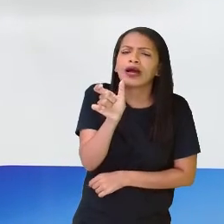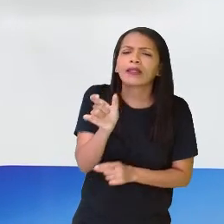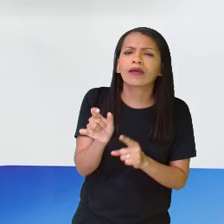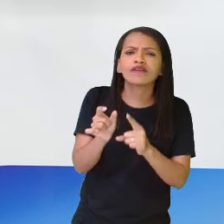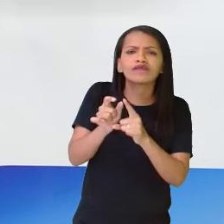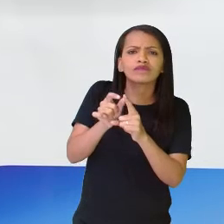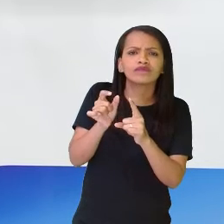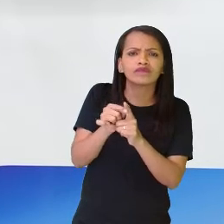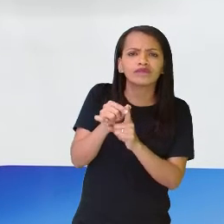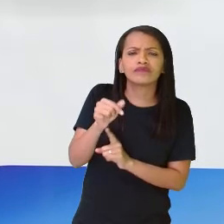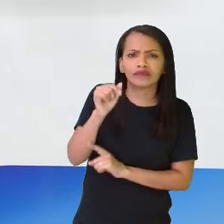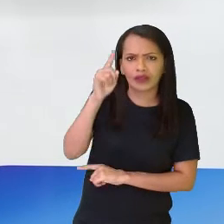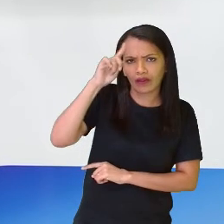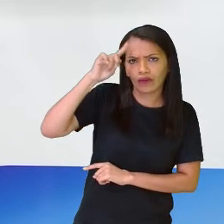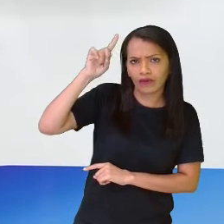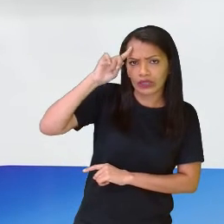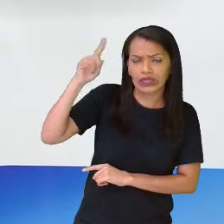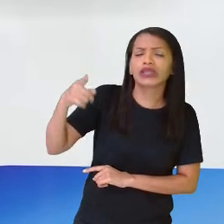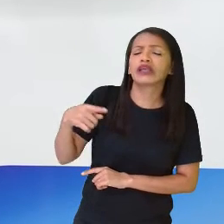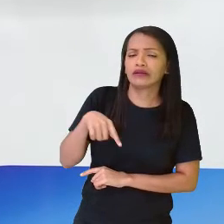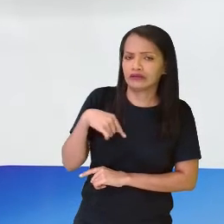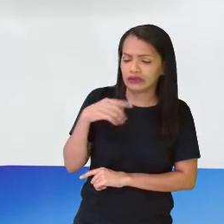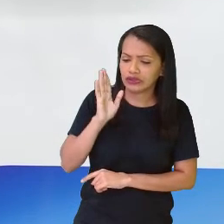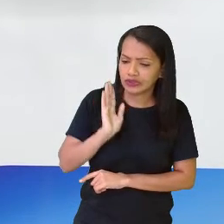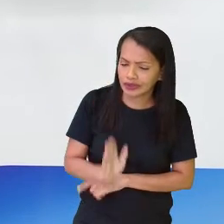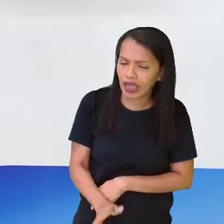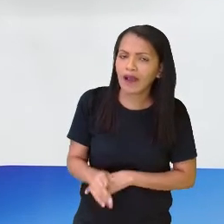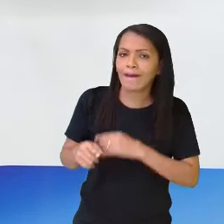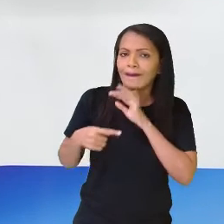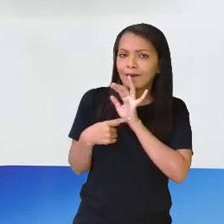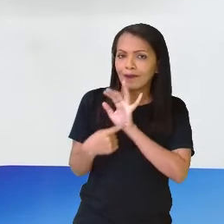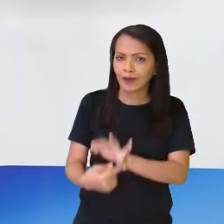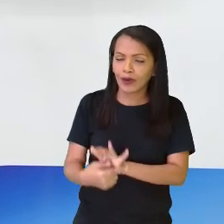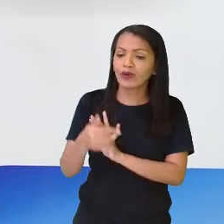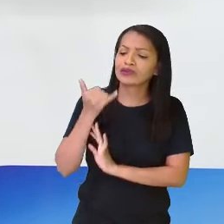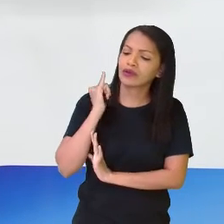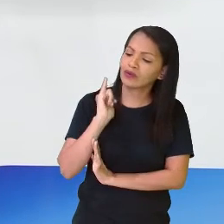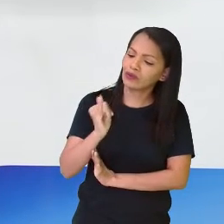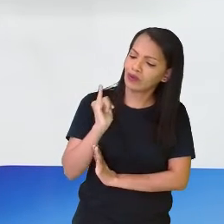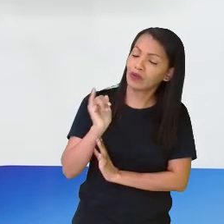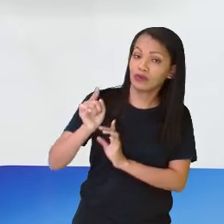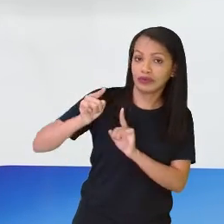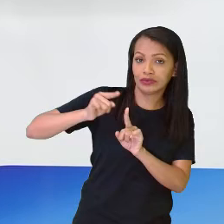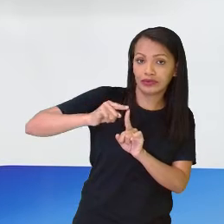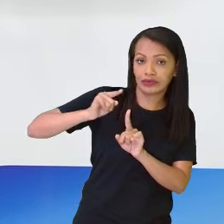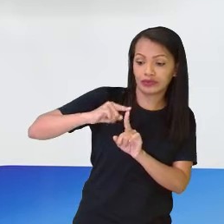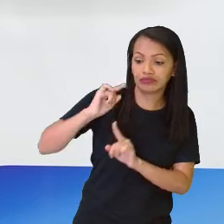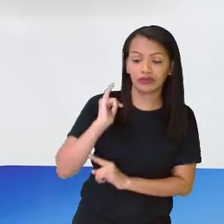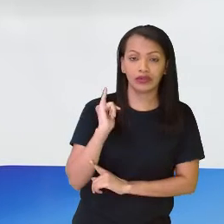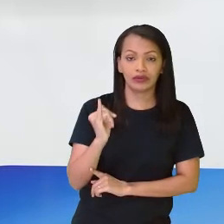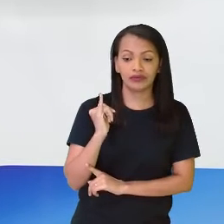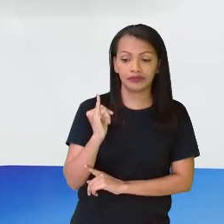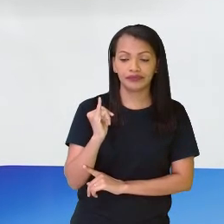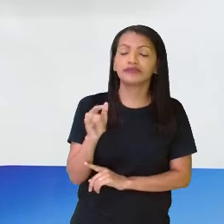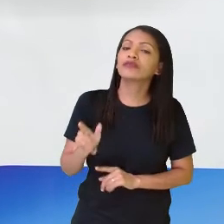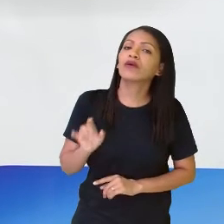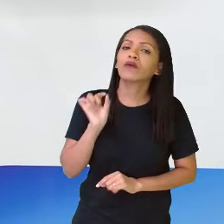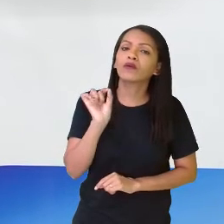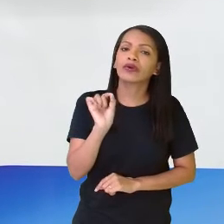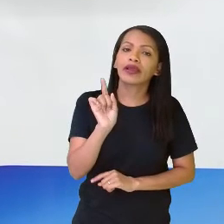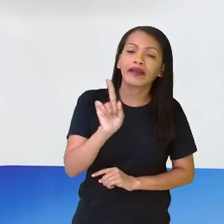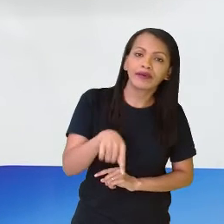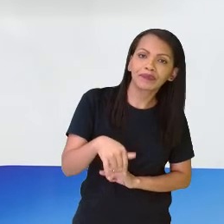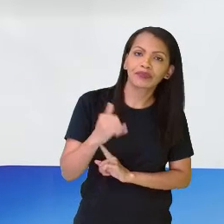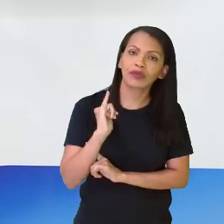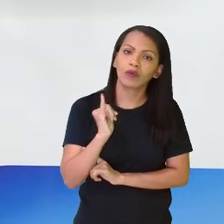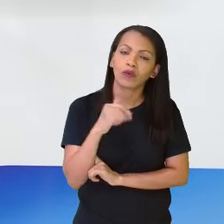trabalhamos aqui vários dias sobre contos, né? Trabalhamos sobre muitos tipos de contos. Então, o que é que o conto tem?